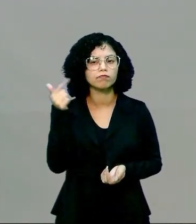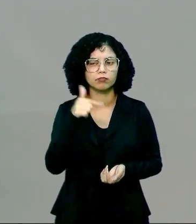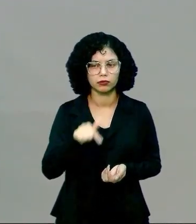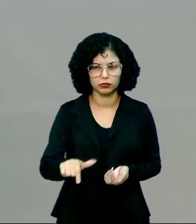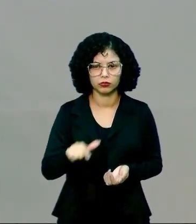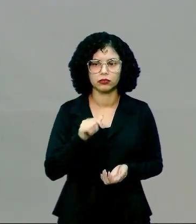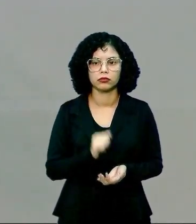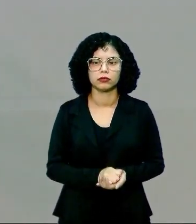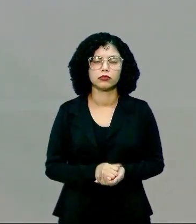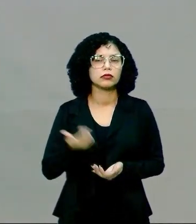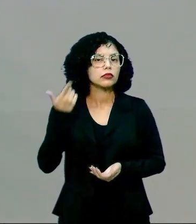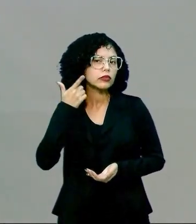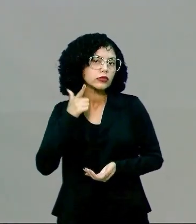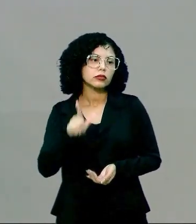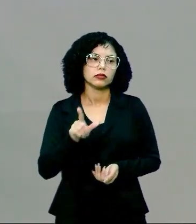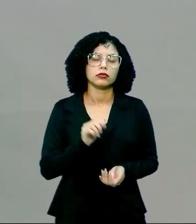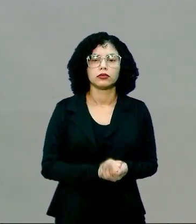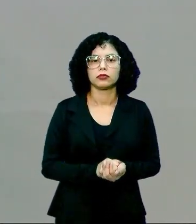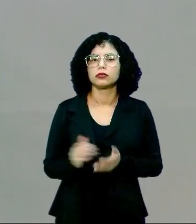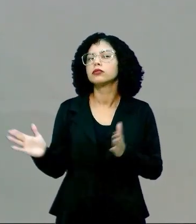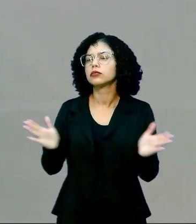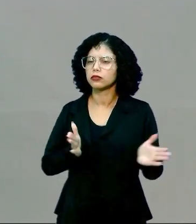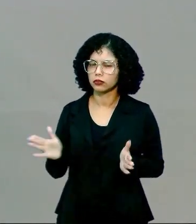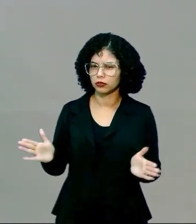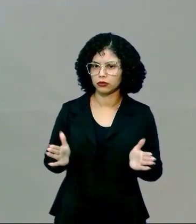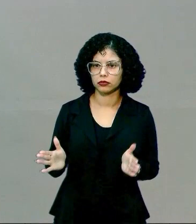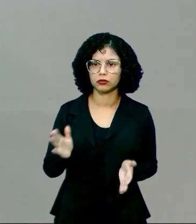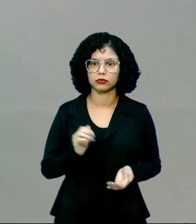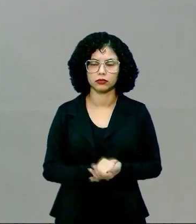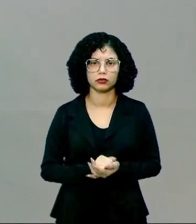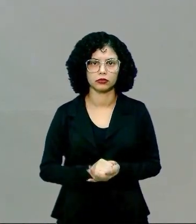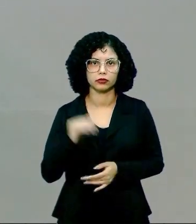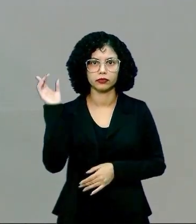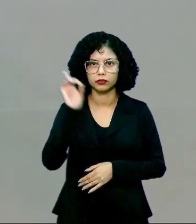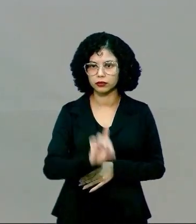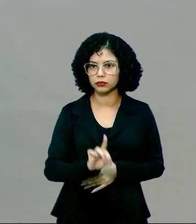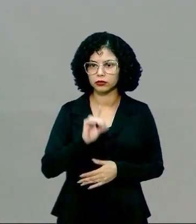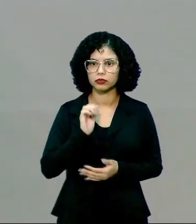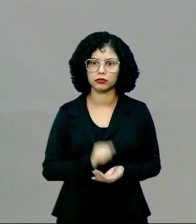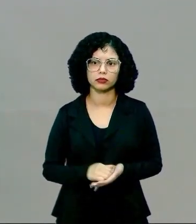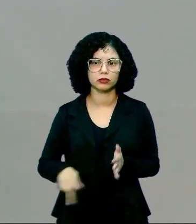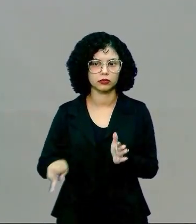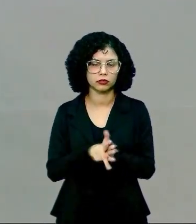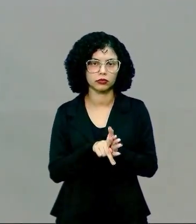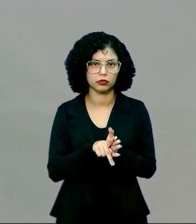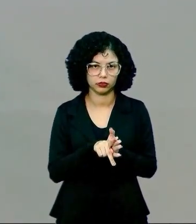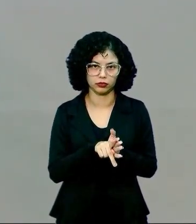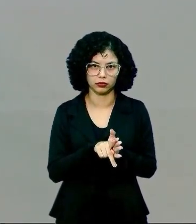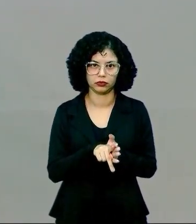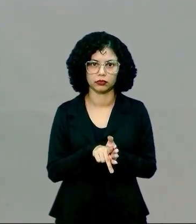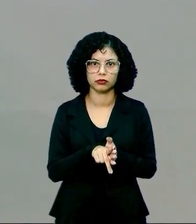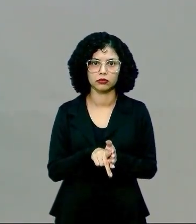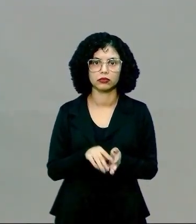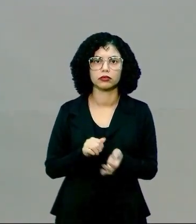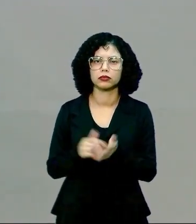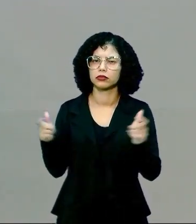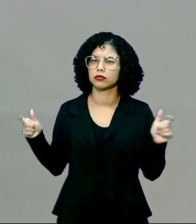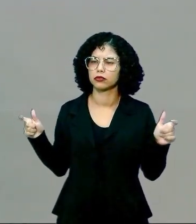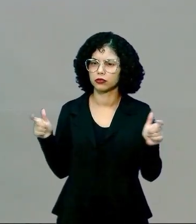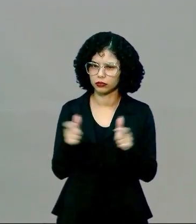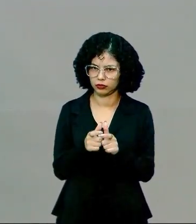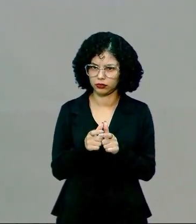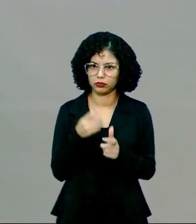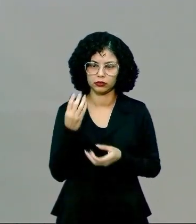repensadas para garantir acessibilidade aos direitos justamente dessas